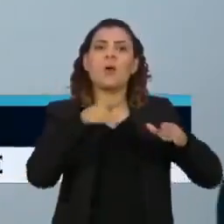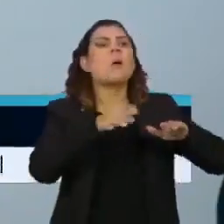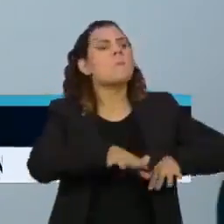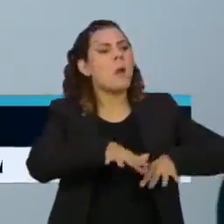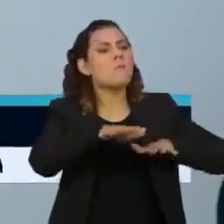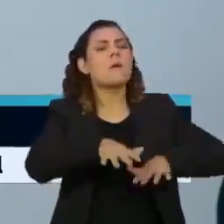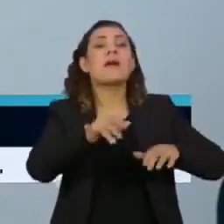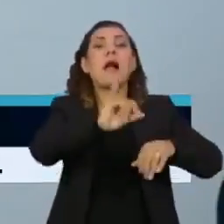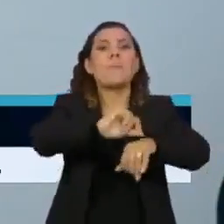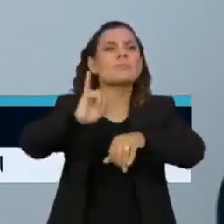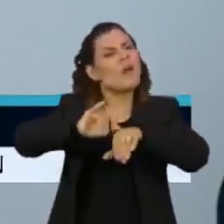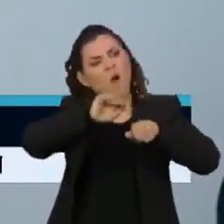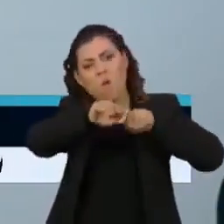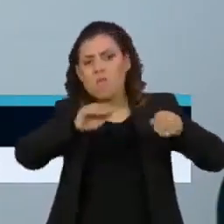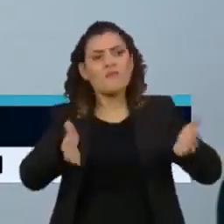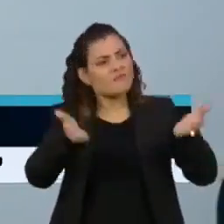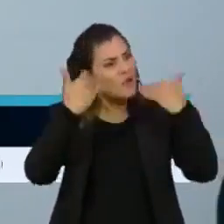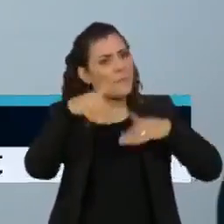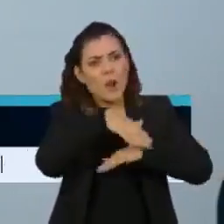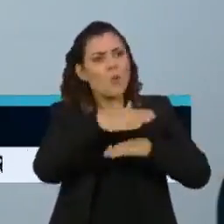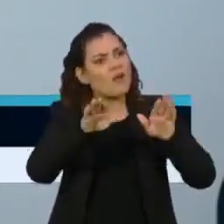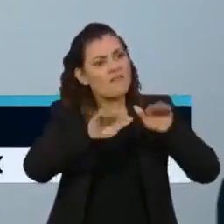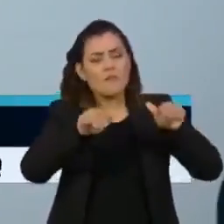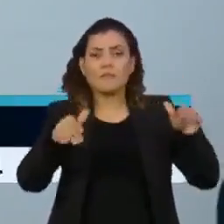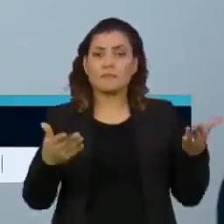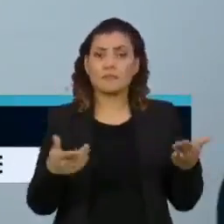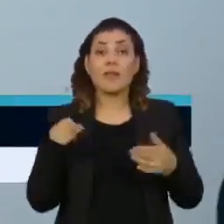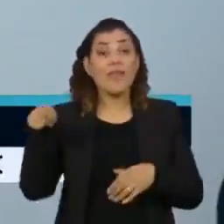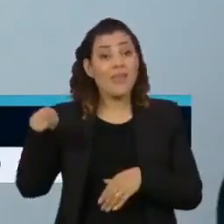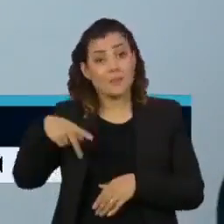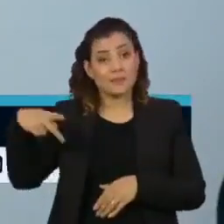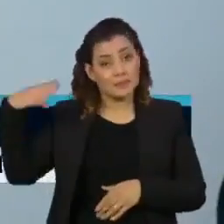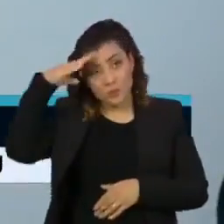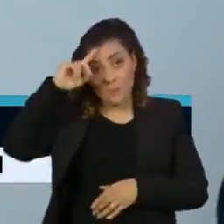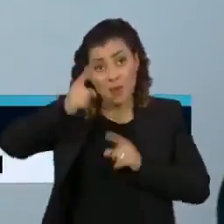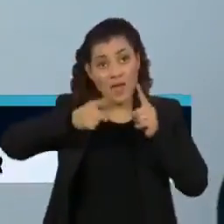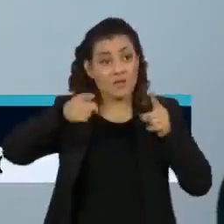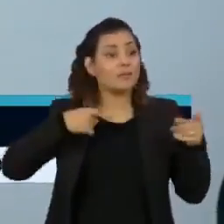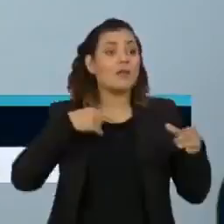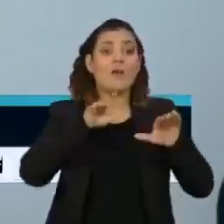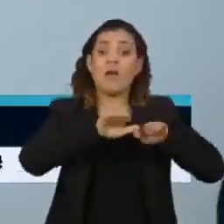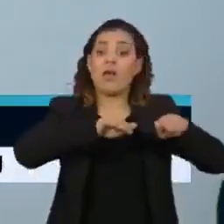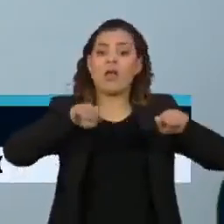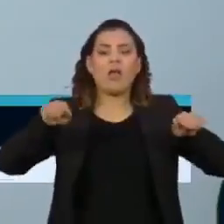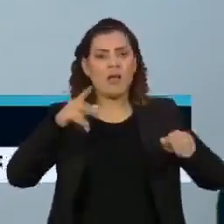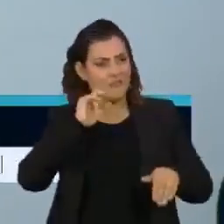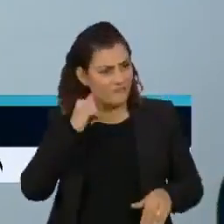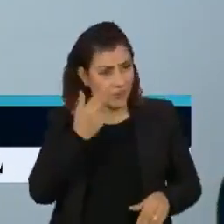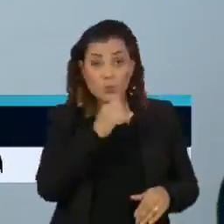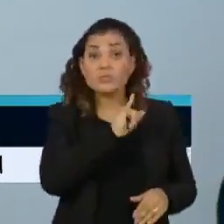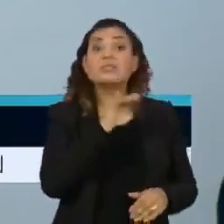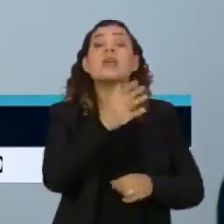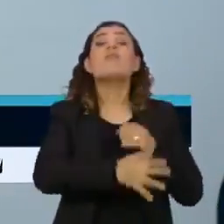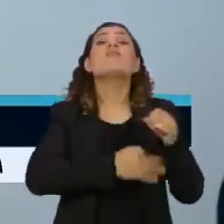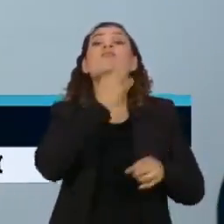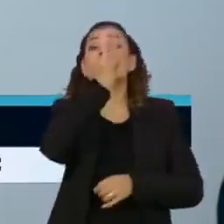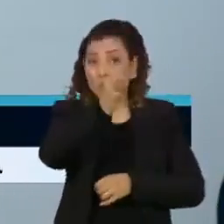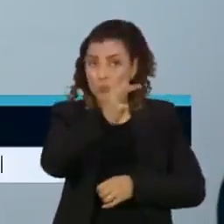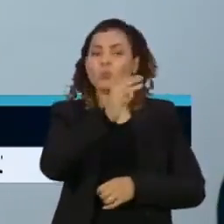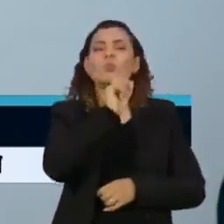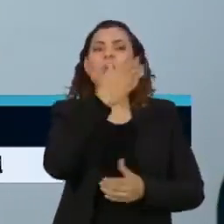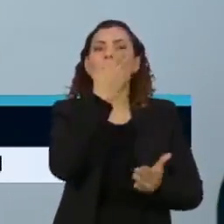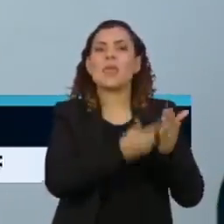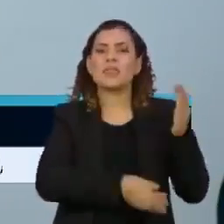vai em várias capitais e se organiza para ir ele prepara essa crack para ao perder as eleições e tá vendo eu falei um ano atrás